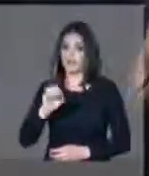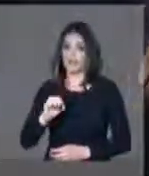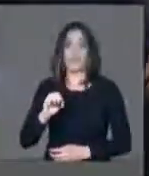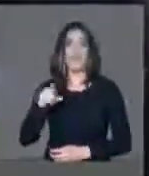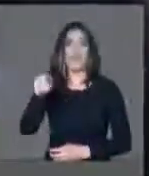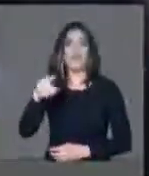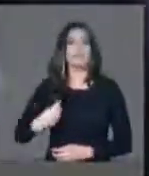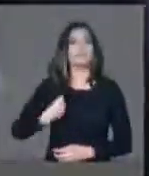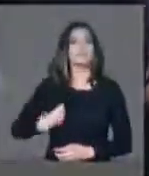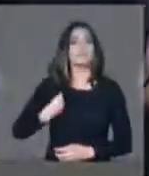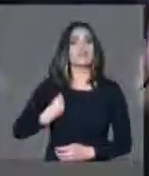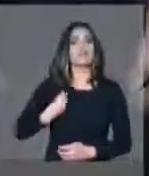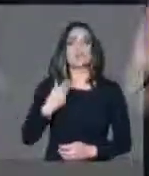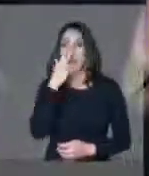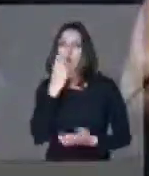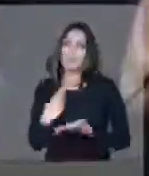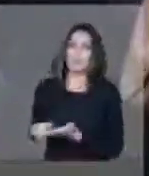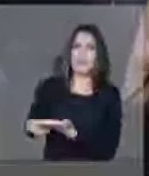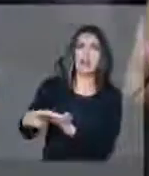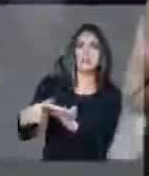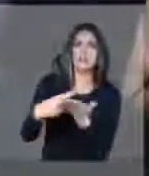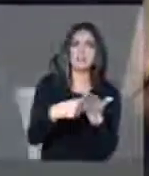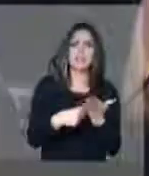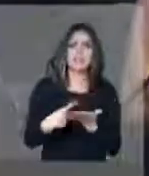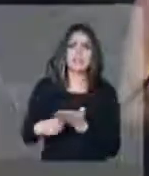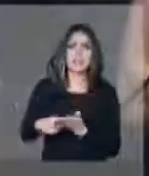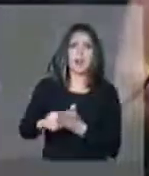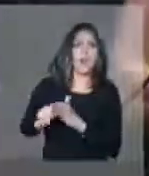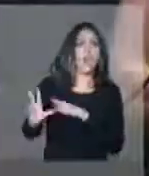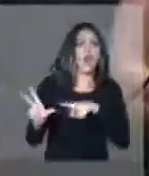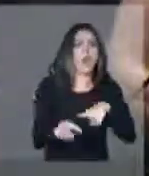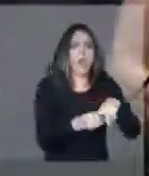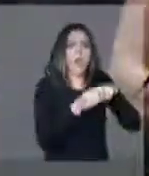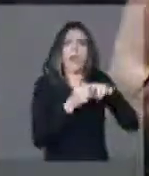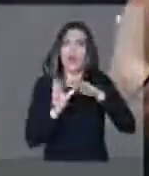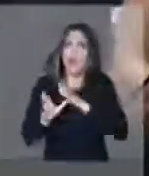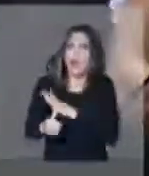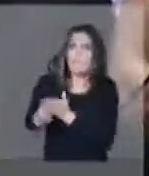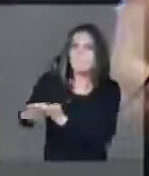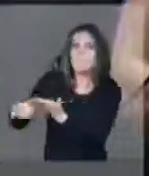aí envolto a esquemas de corrupção, a vários